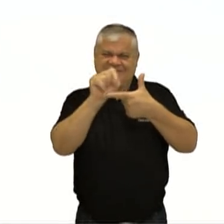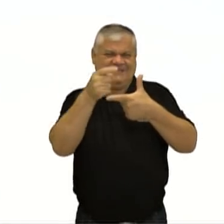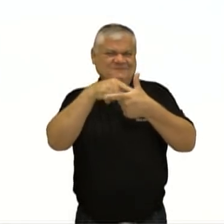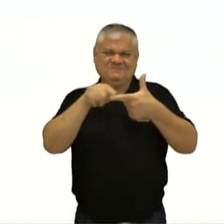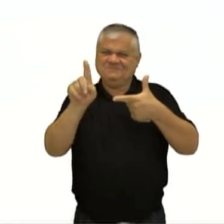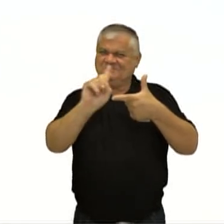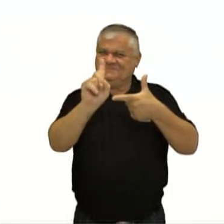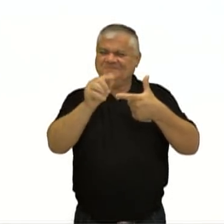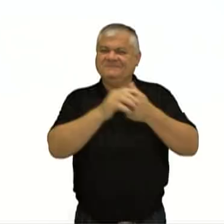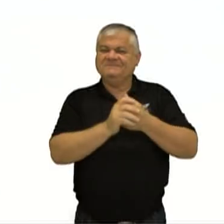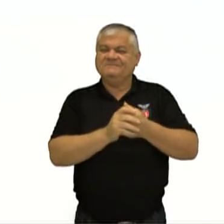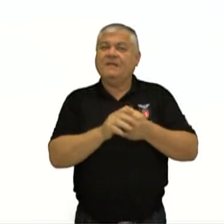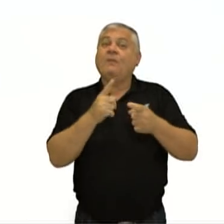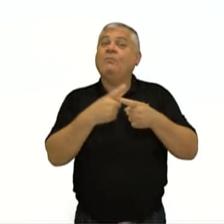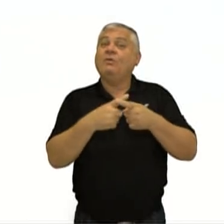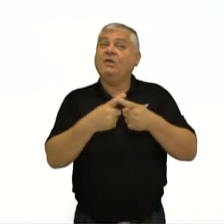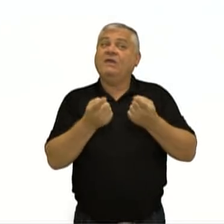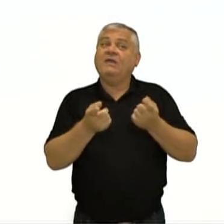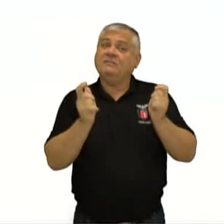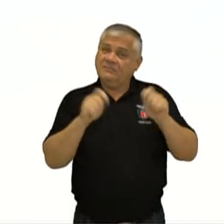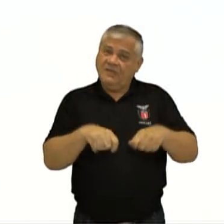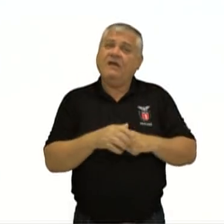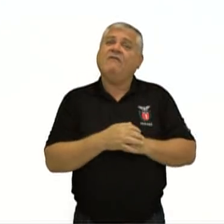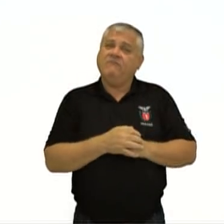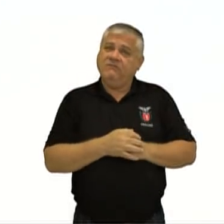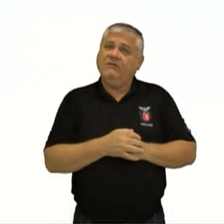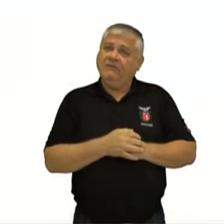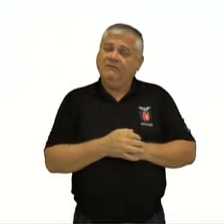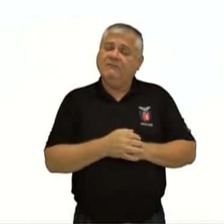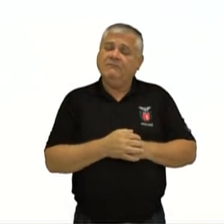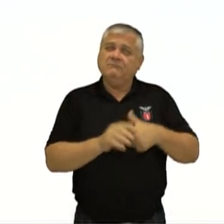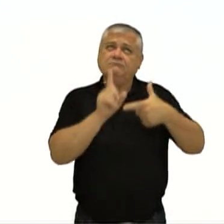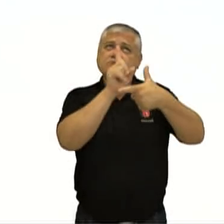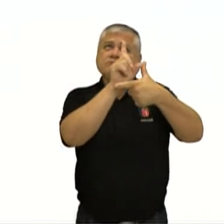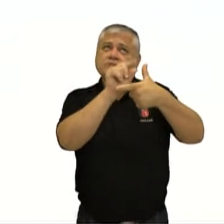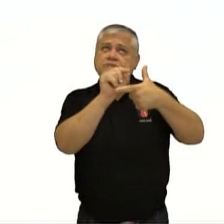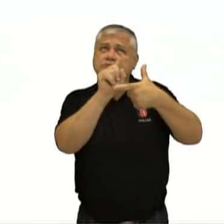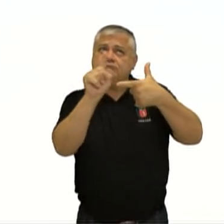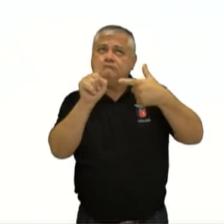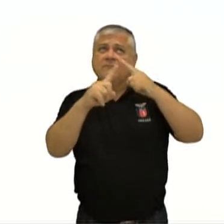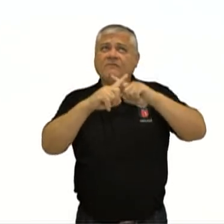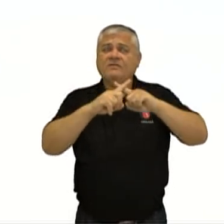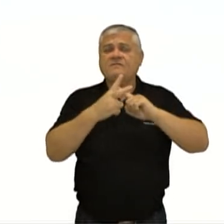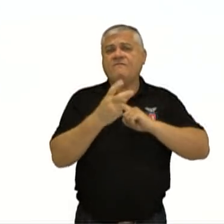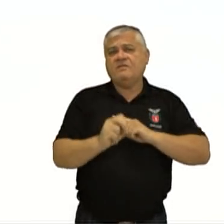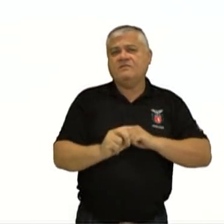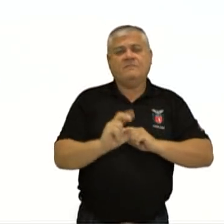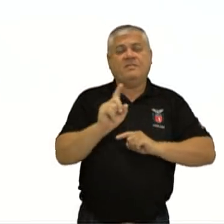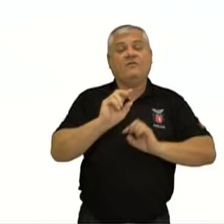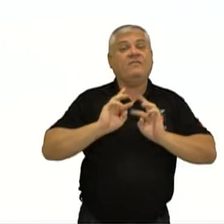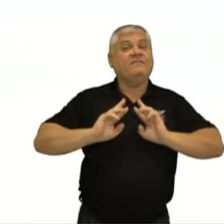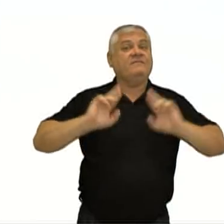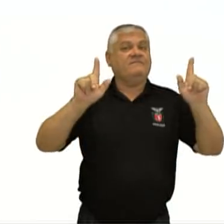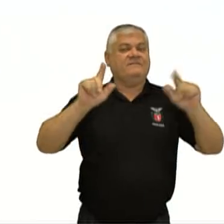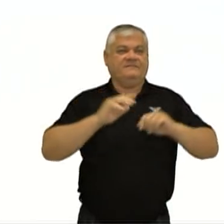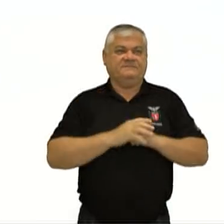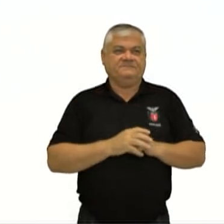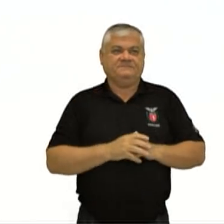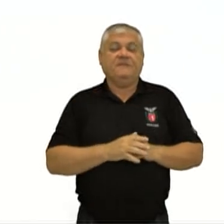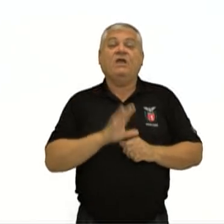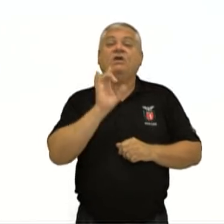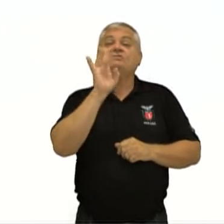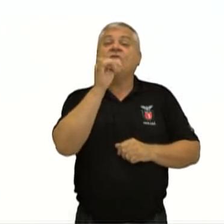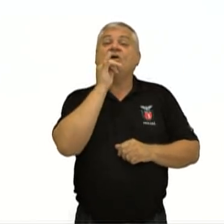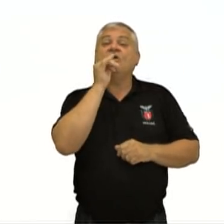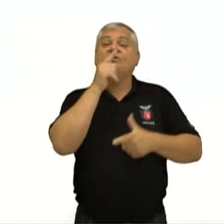100? Podia. Eu dividia por 100 e multiplicava por 20. Mas eu acabei fazendo diferente. O que eu optei por fazer? Eu só dividi